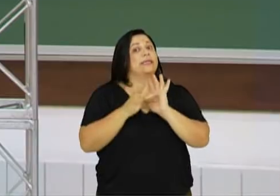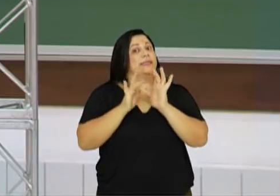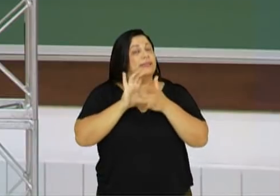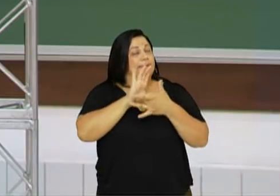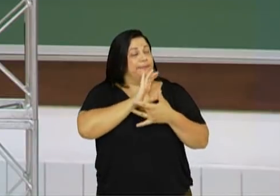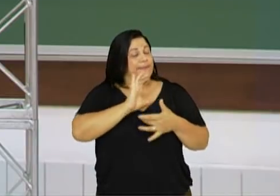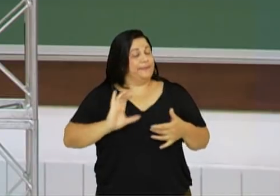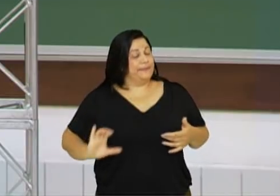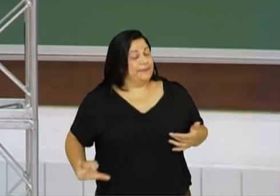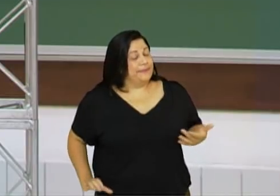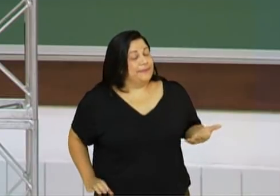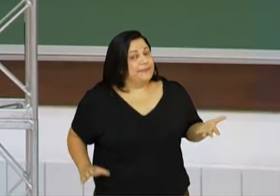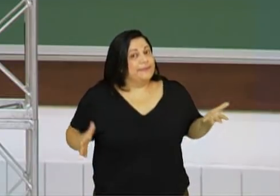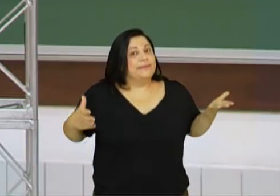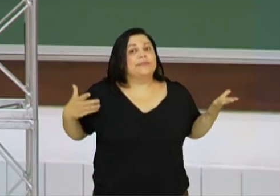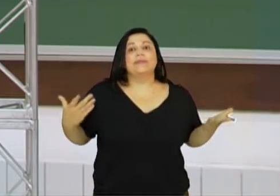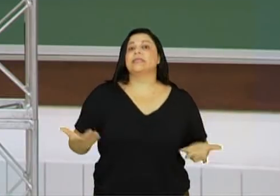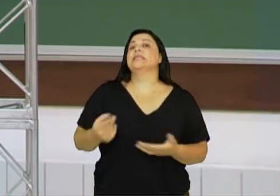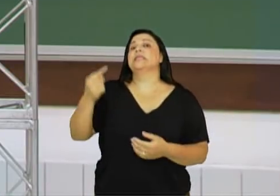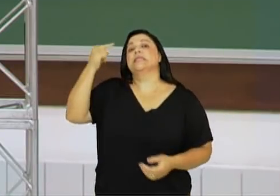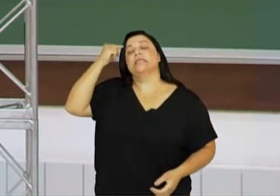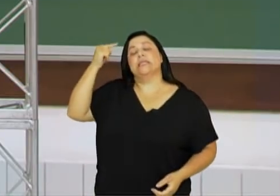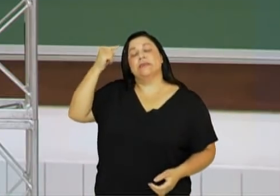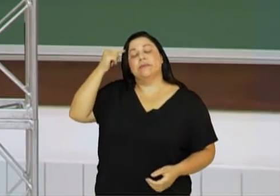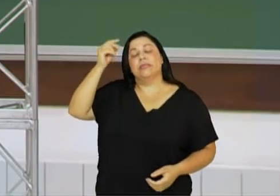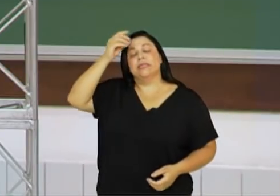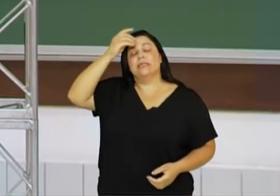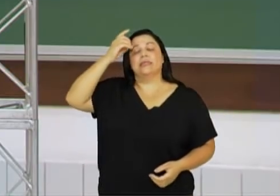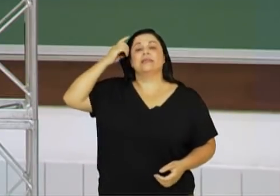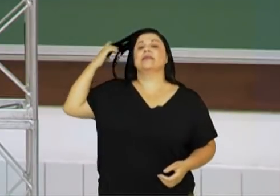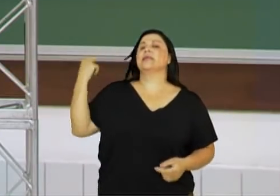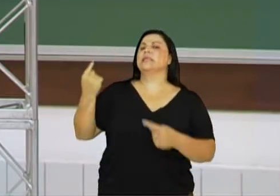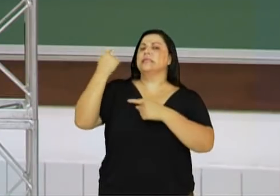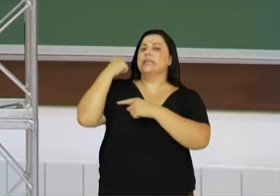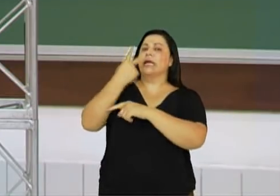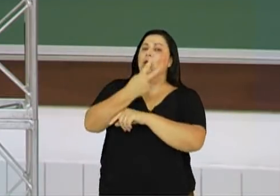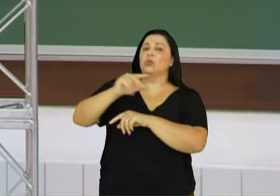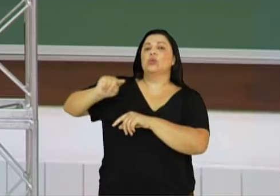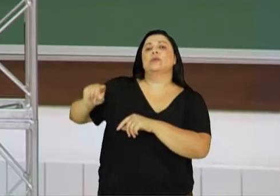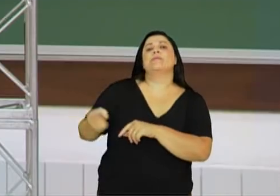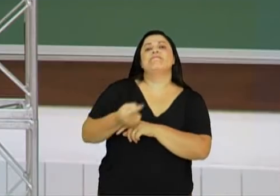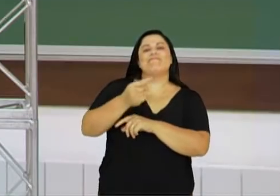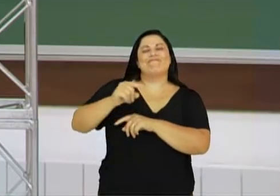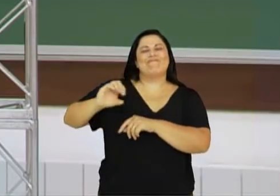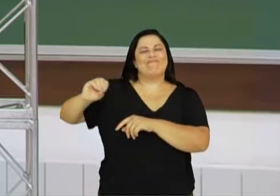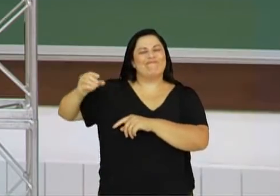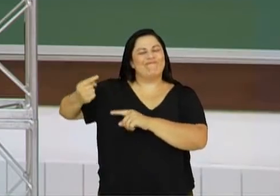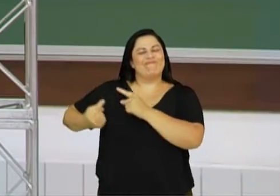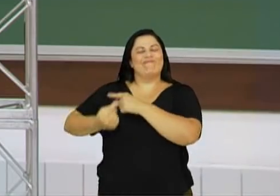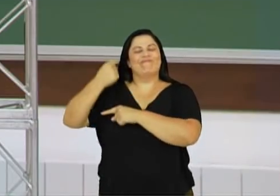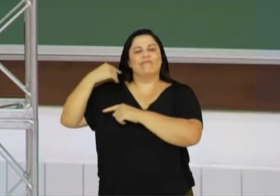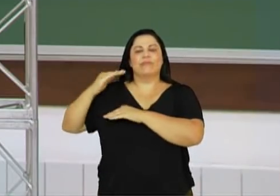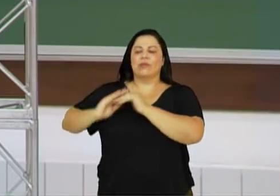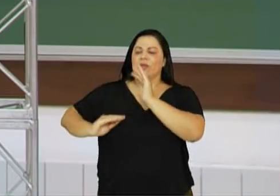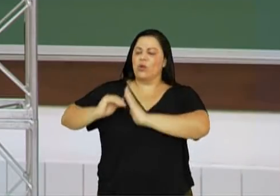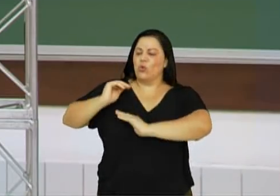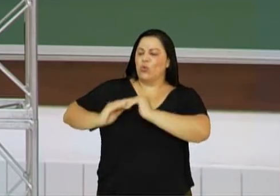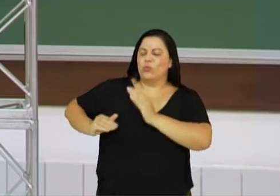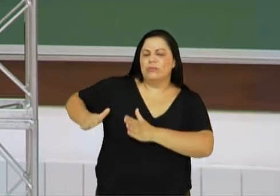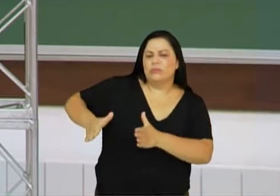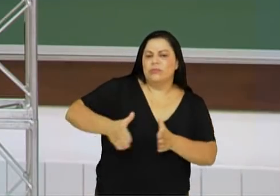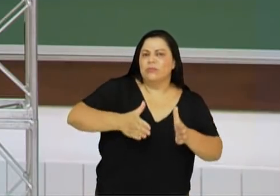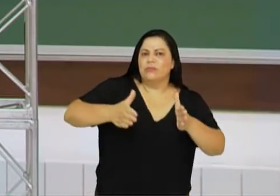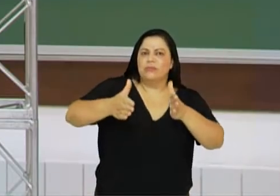cristã e viveram depois de Cristo. Então a gente está falando aí que há 2000 anos atrás eles conseguiam construir estradas, 80